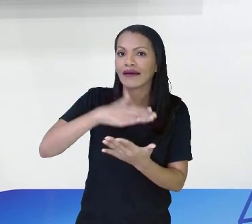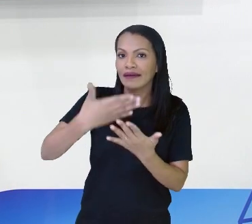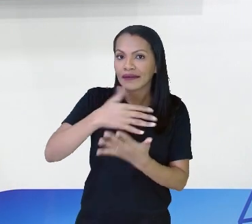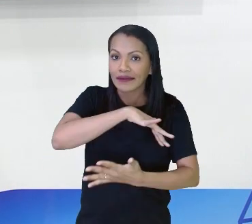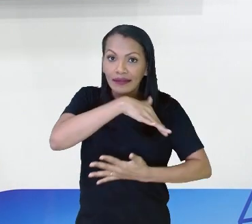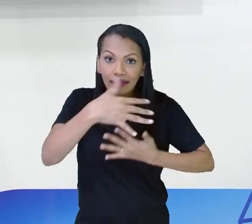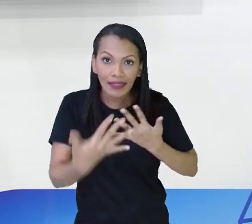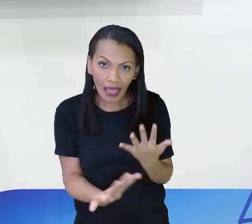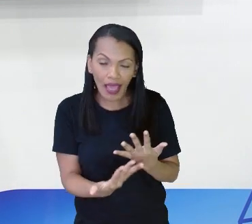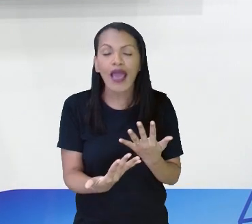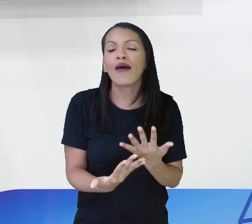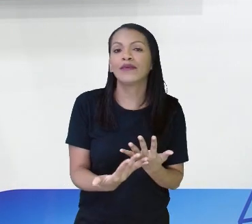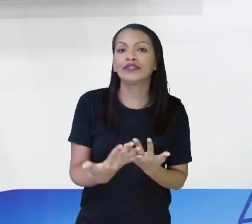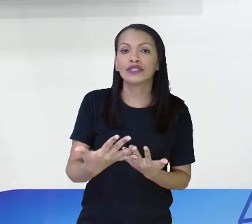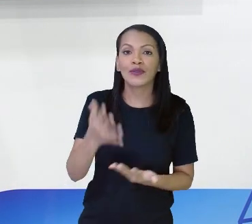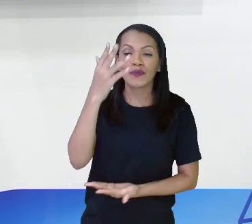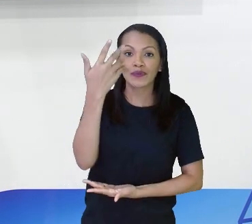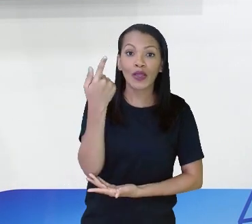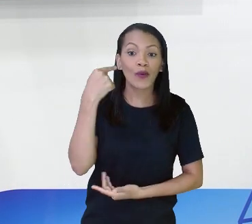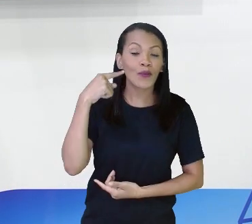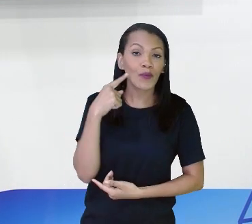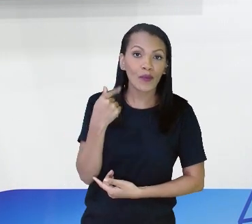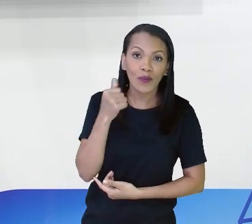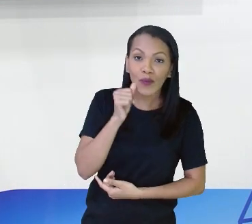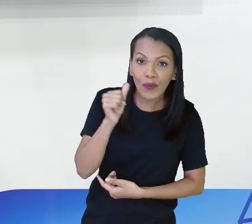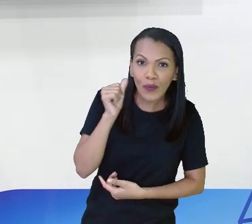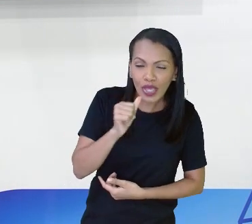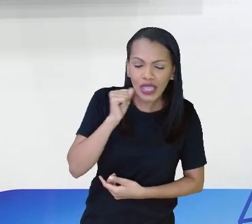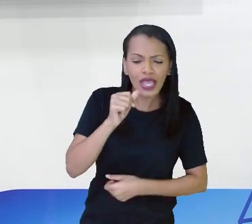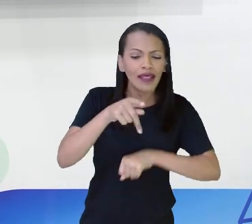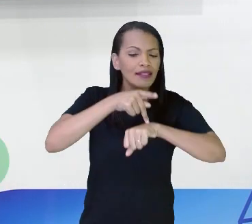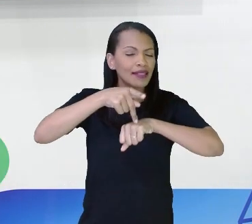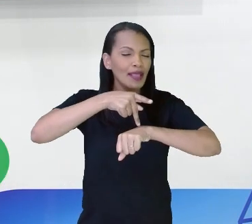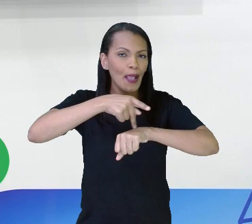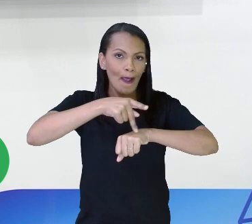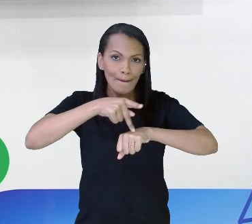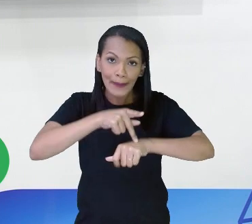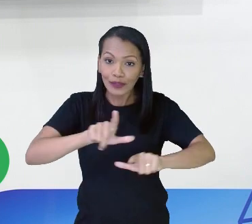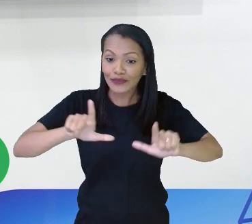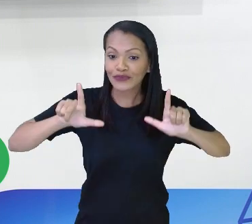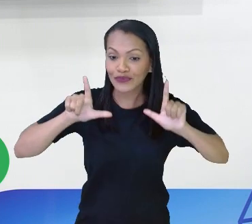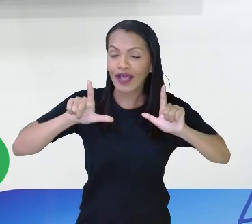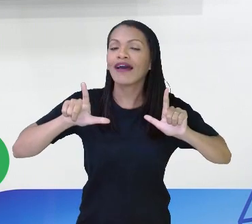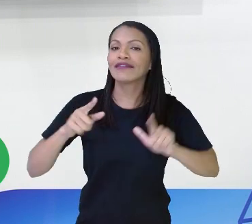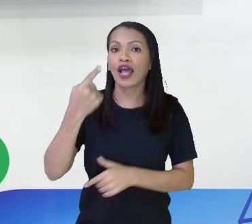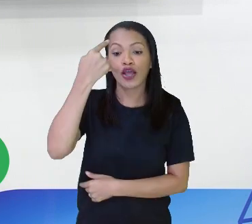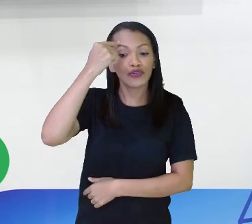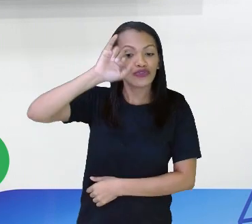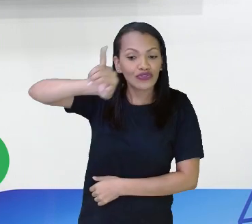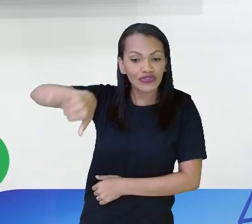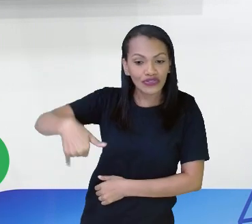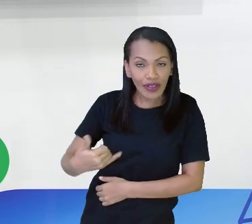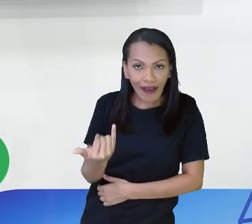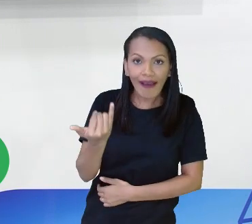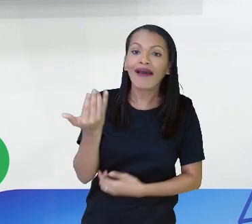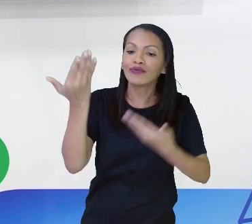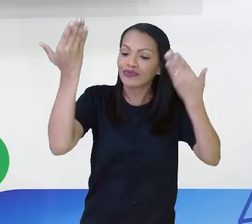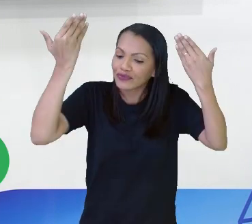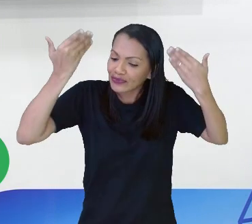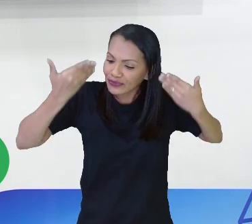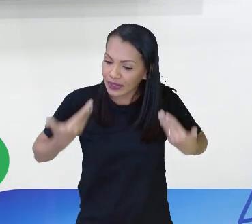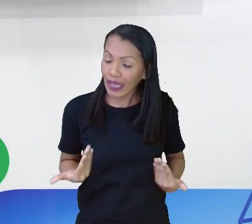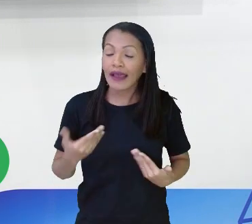é a professora? Essa moça aí, ó, que você está vendo de preto na tela, a nossa querida Jéssica, está aqui conosco,